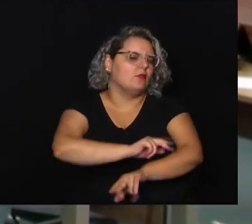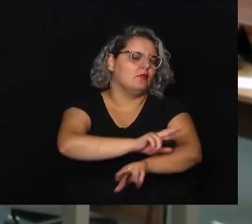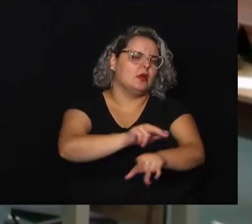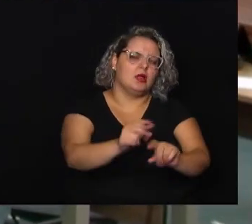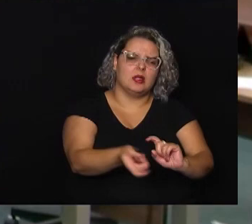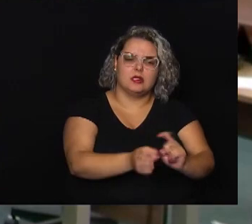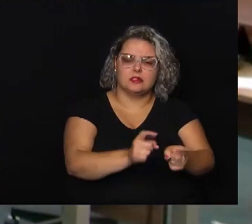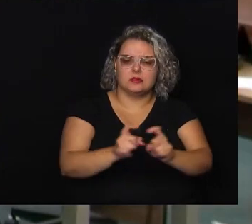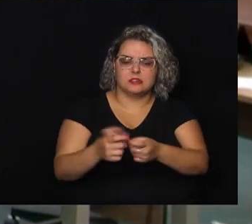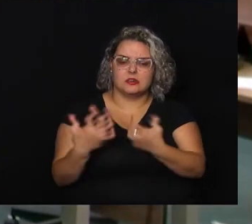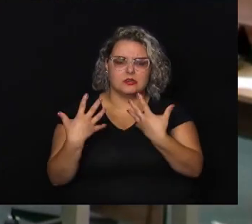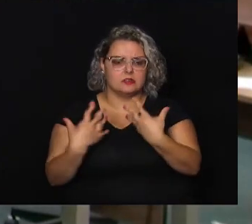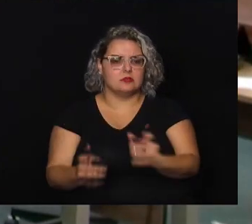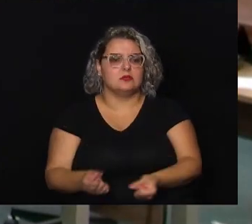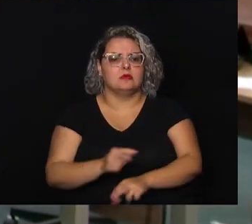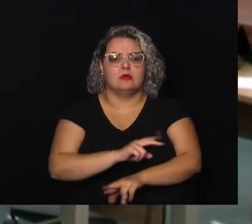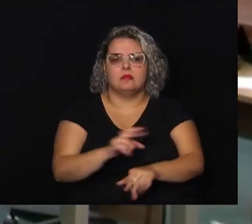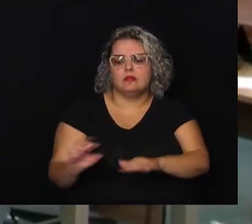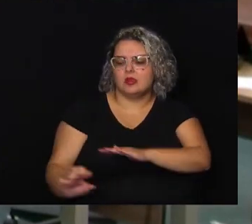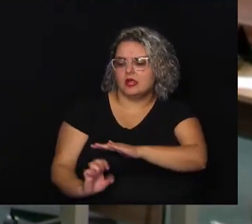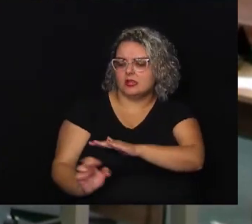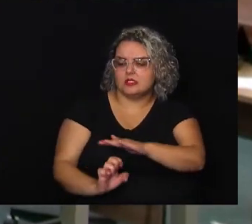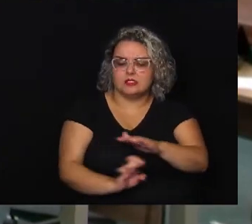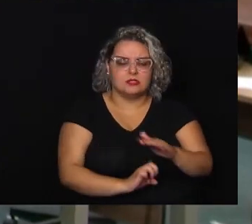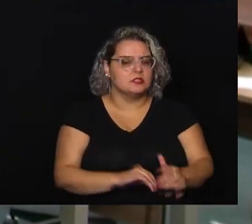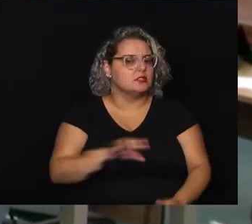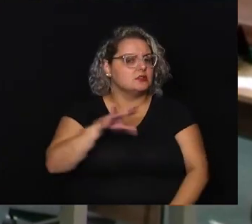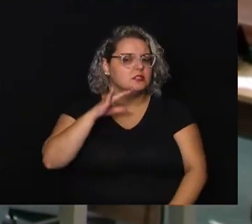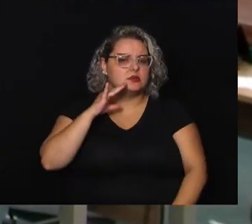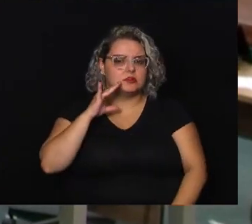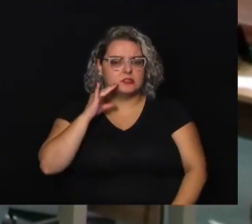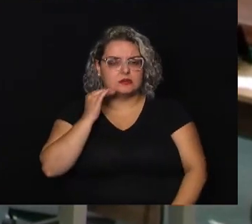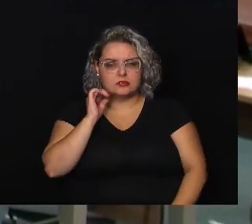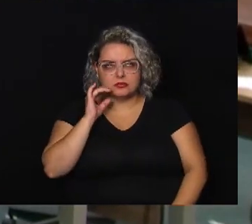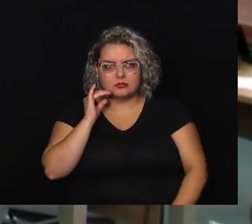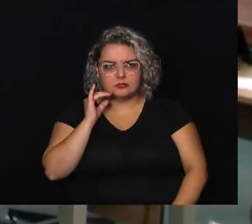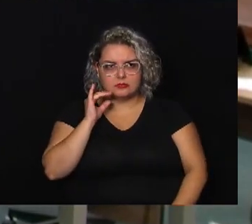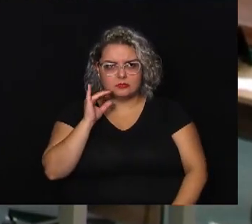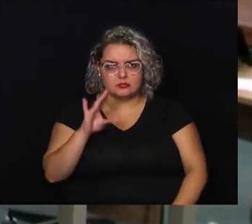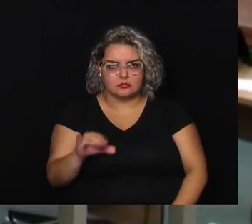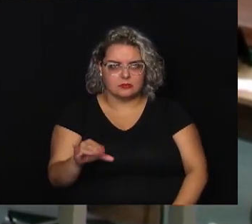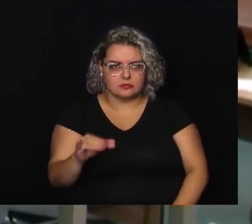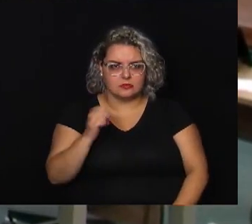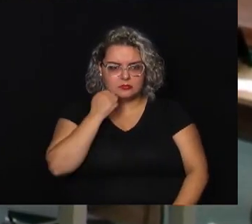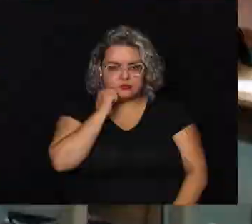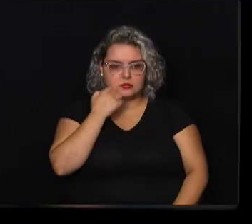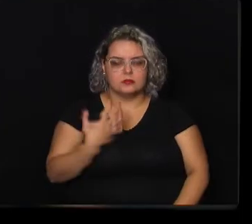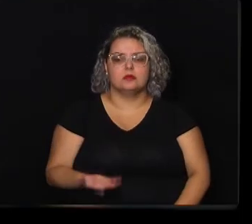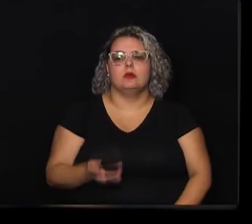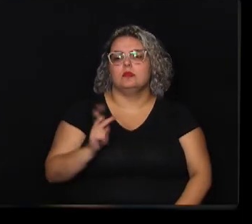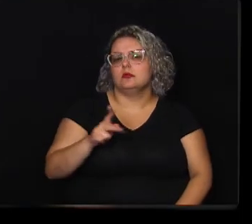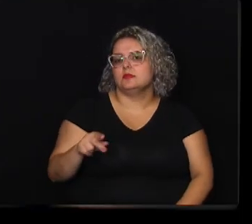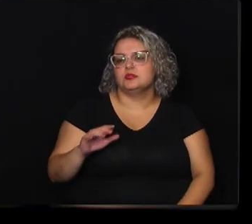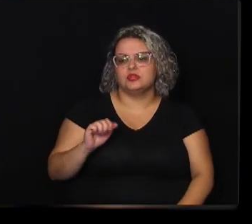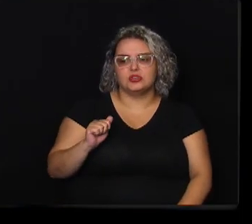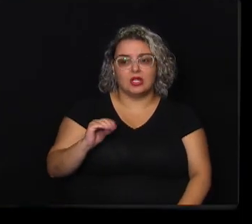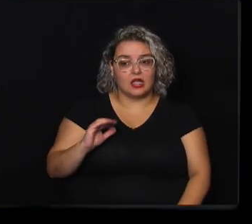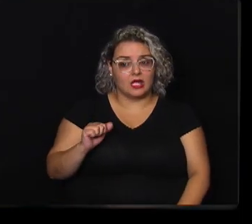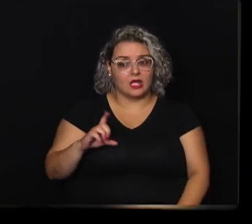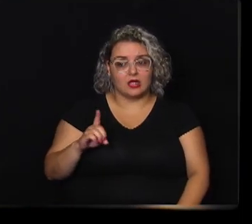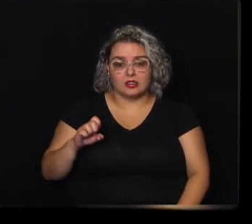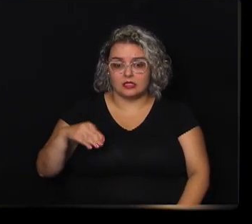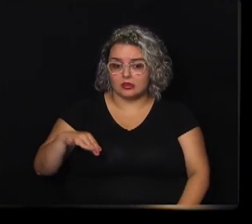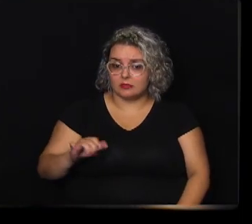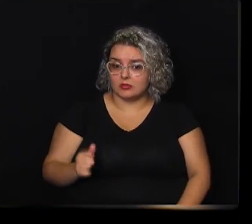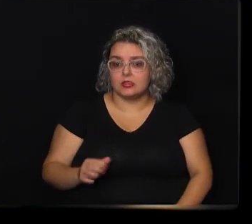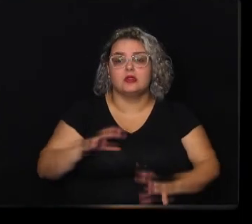recebeu várias empresas, cientistas, professores de academia, e todas as